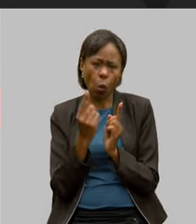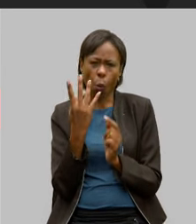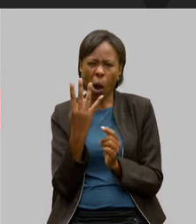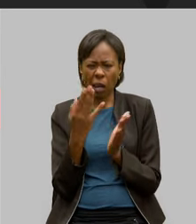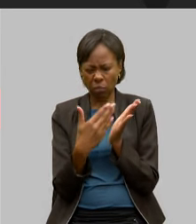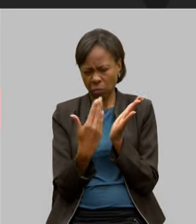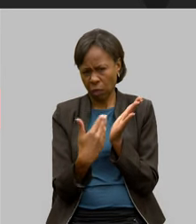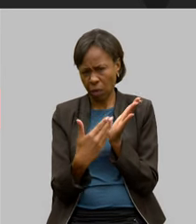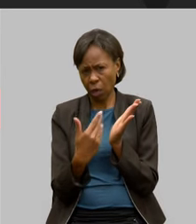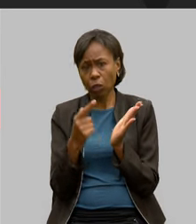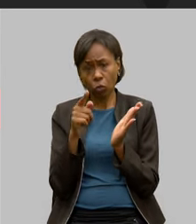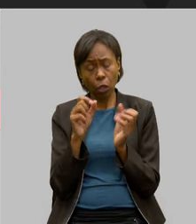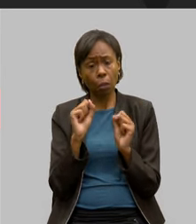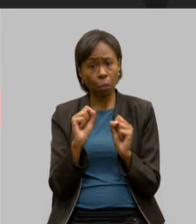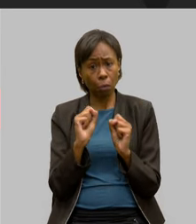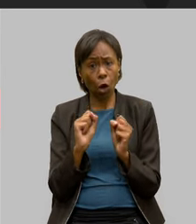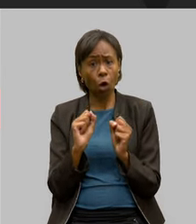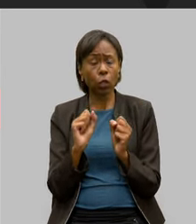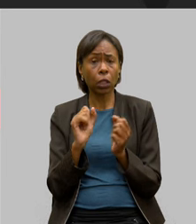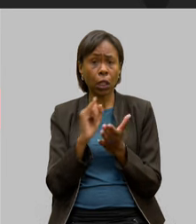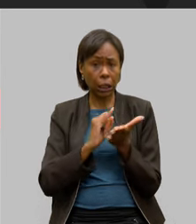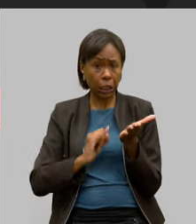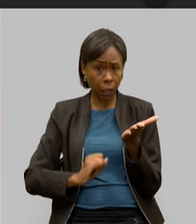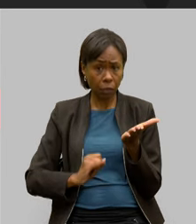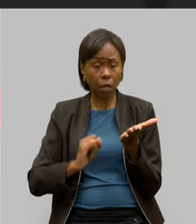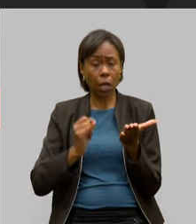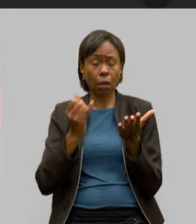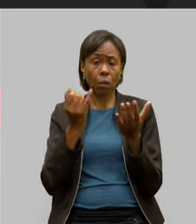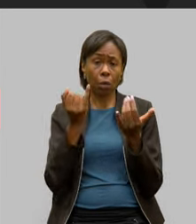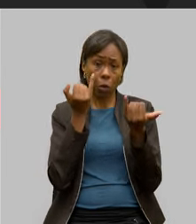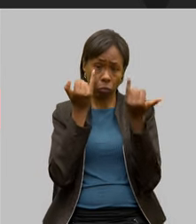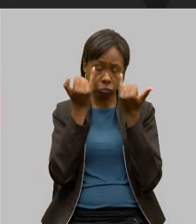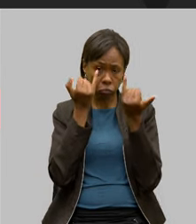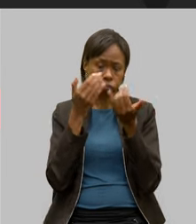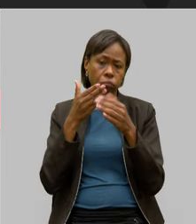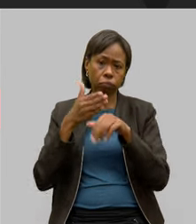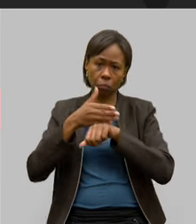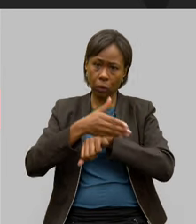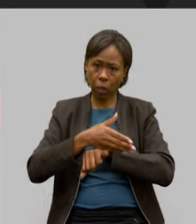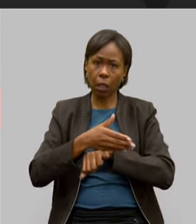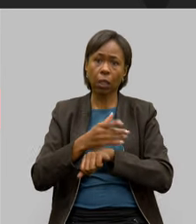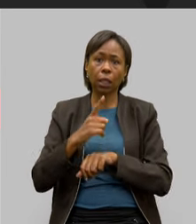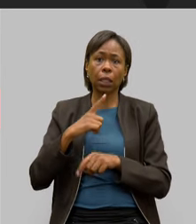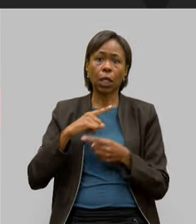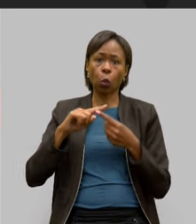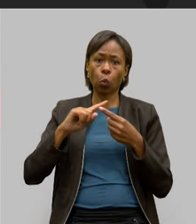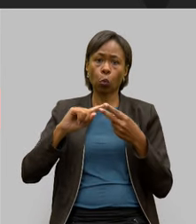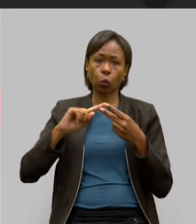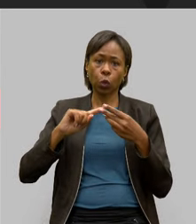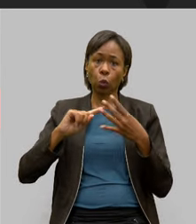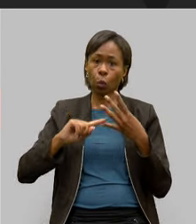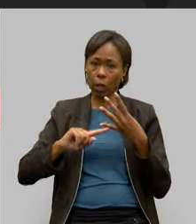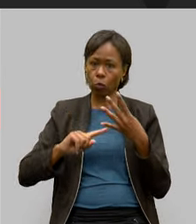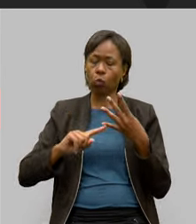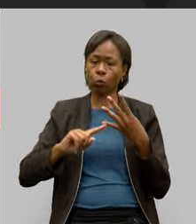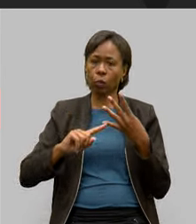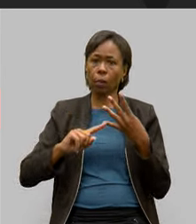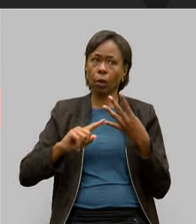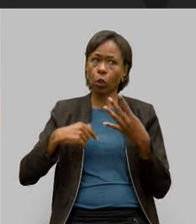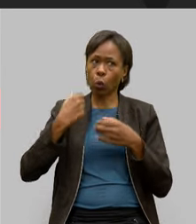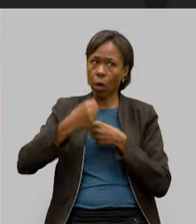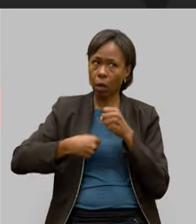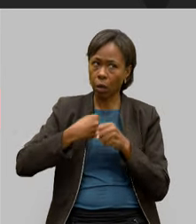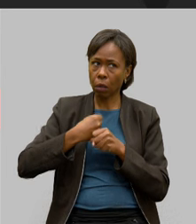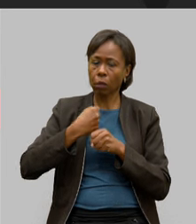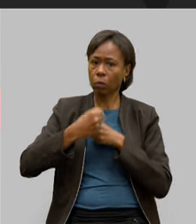você pode se inscrever lá pelo cbridge e obter informações atualizadas a gente tem quatro boletins eh no ano né a cada